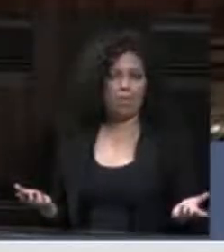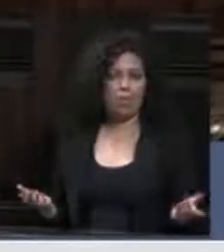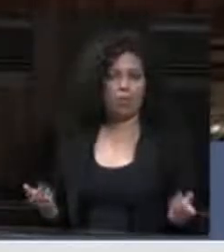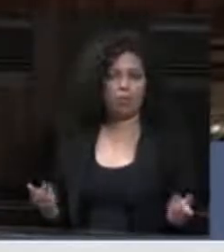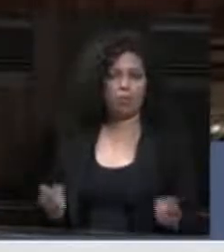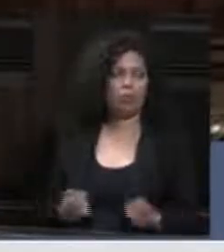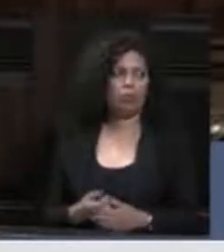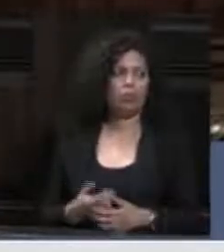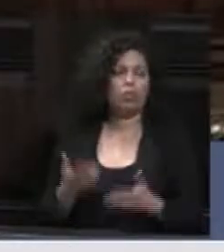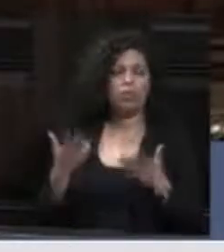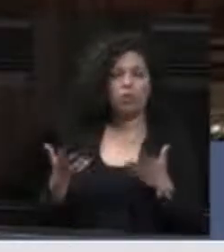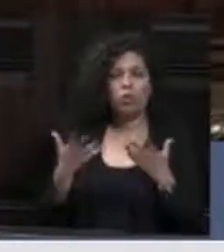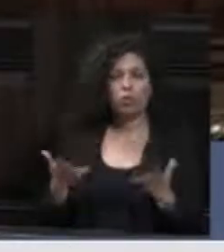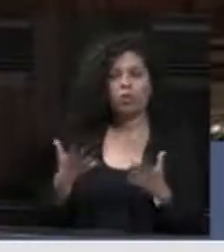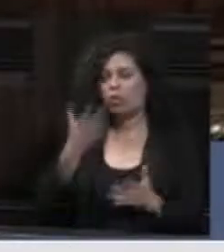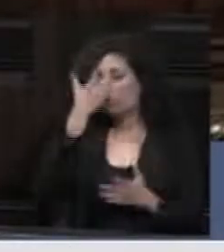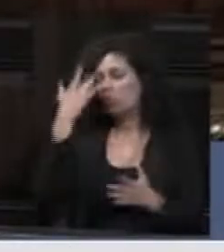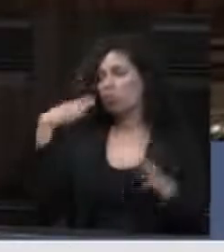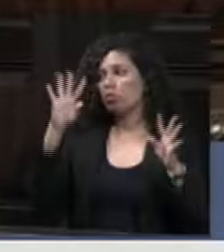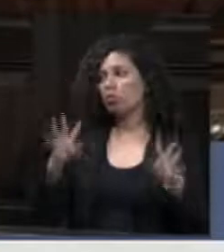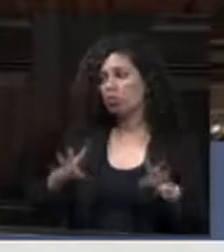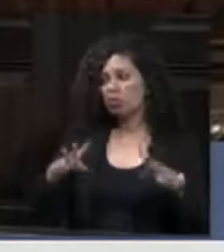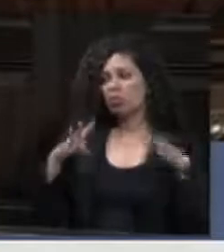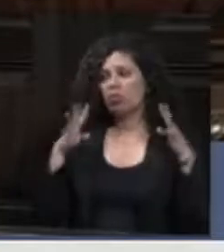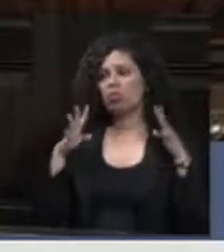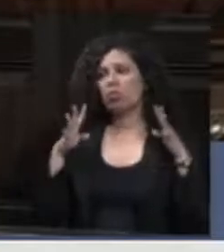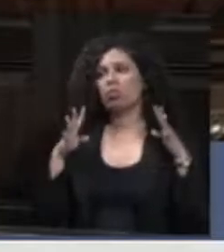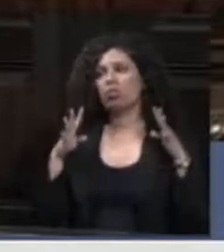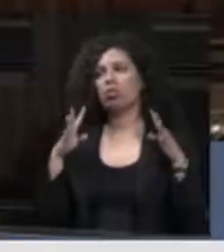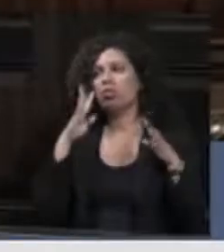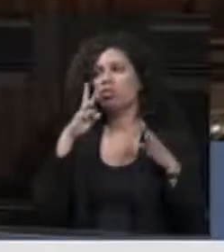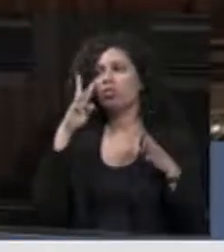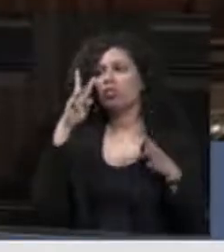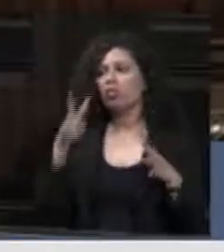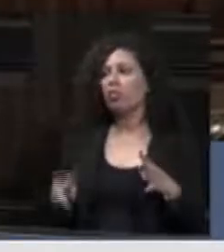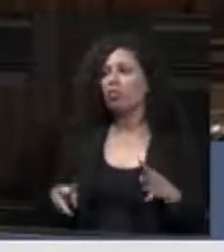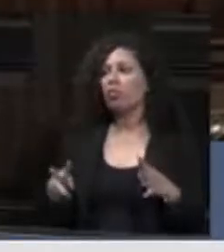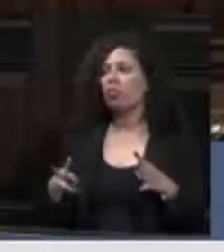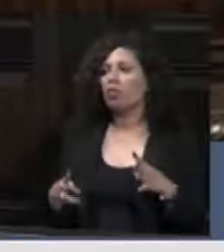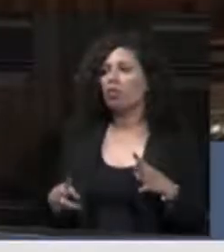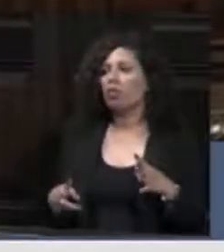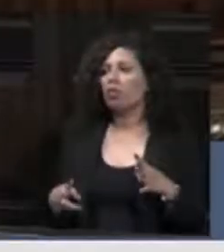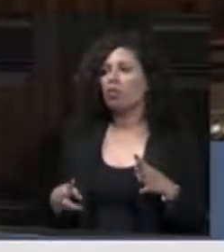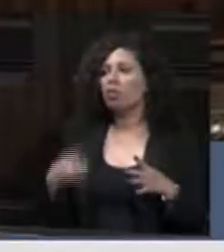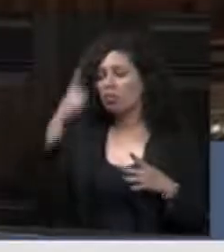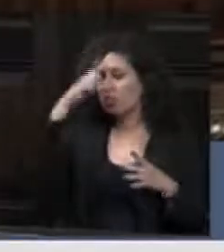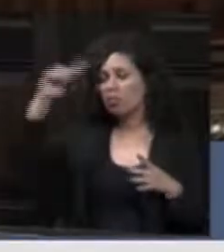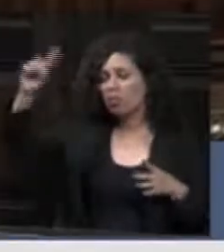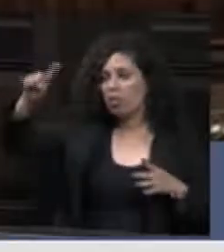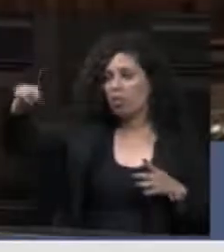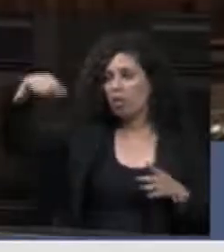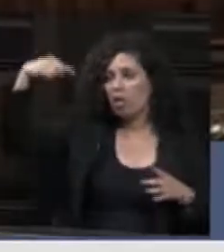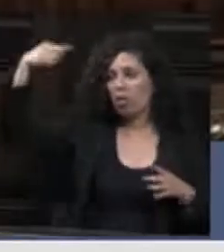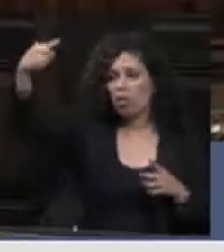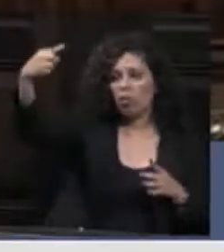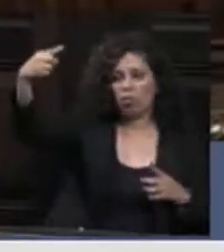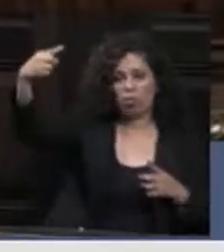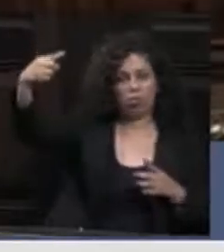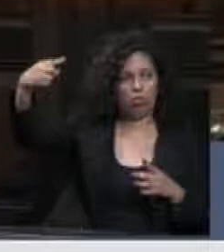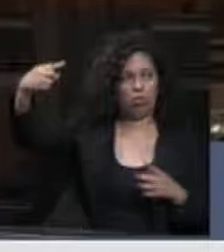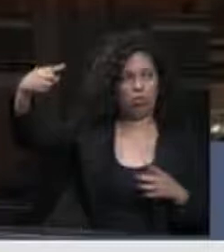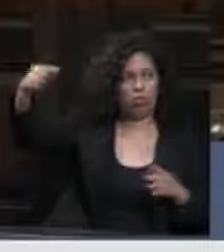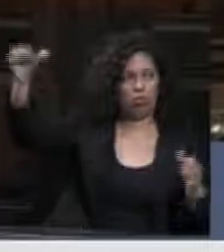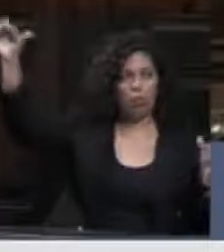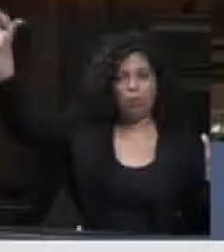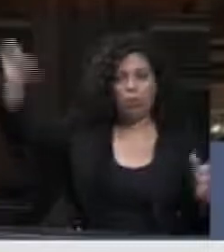concluído. Então eu quero aqui chamar a atenção para que a gente possa ter, na próxima semana, no pior cenário,